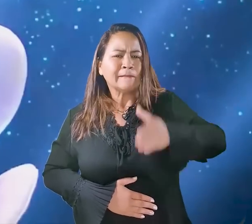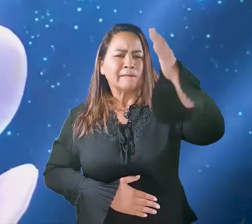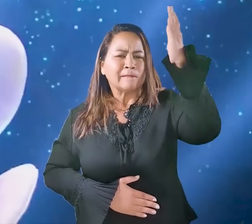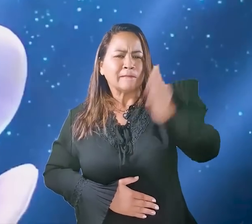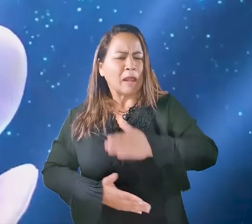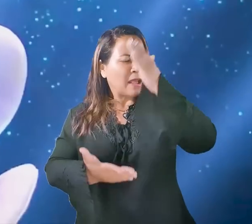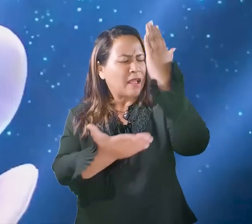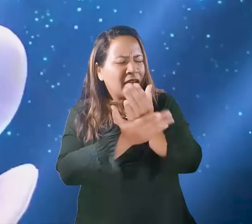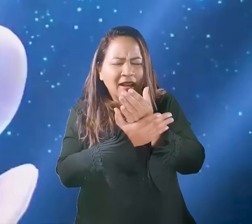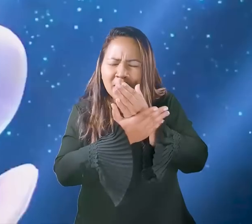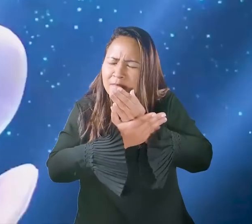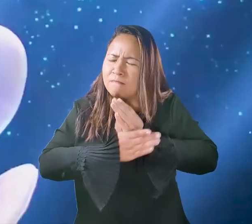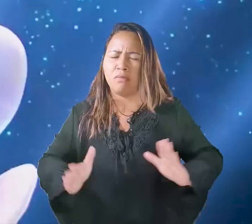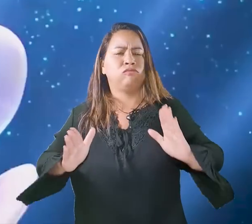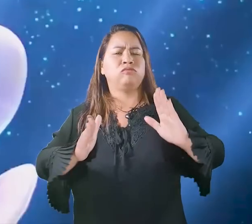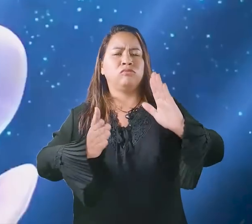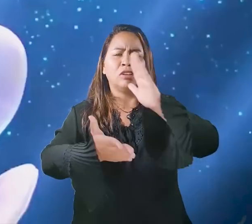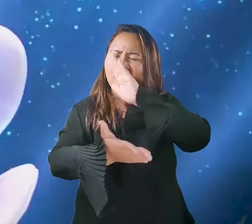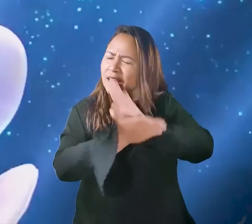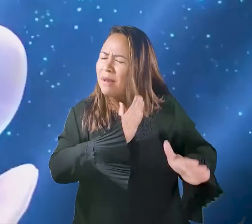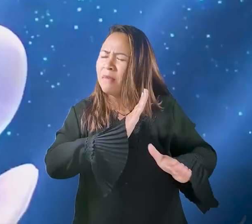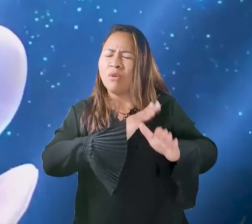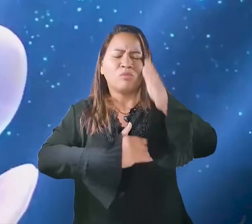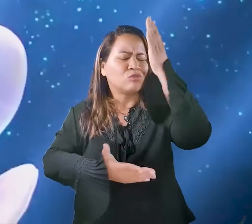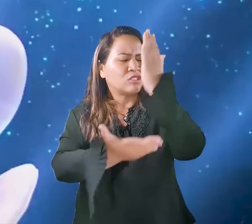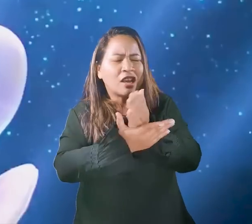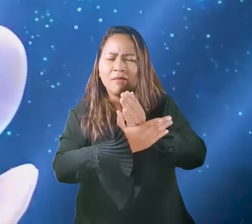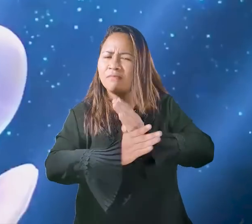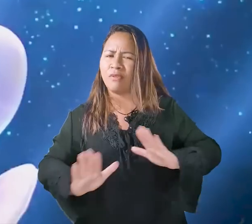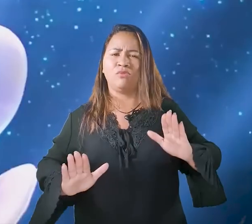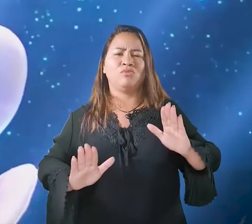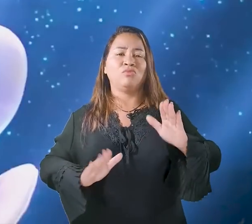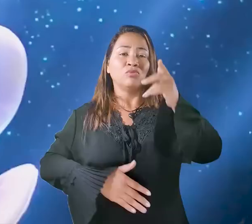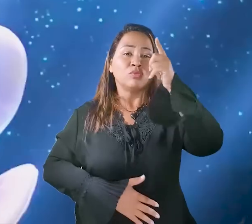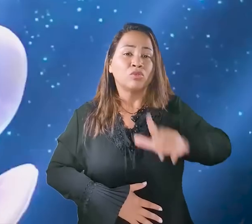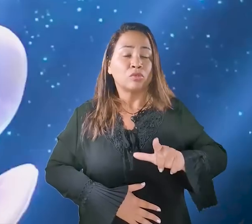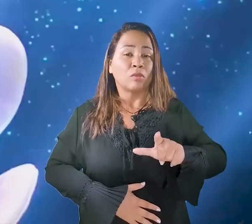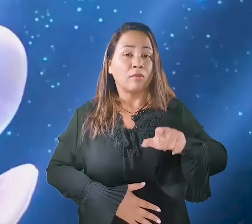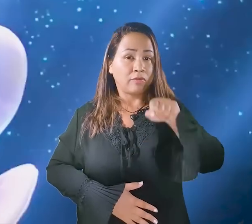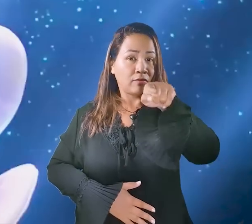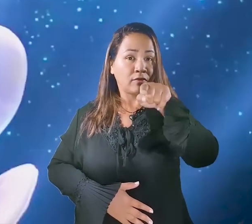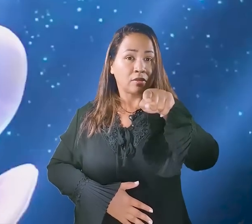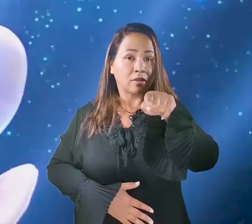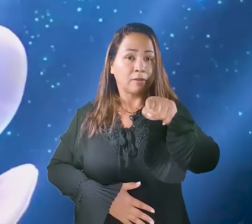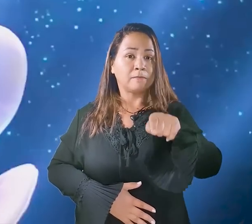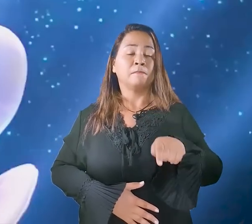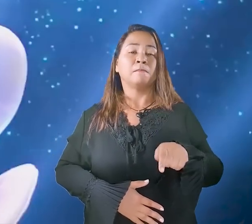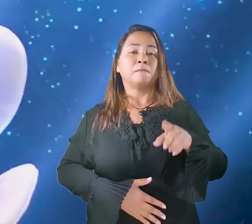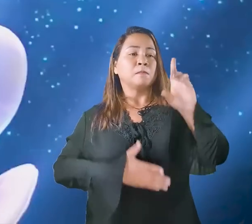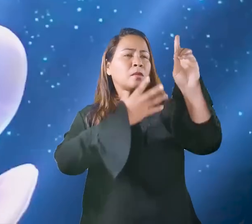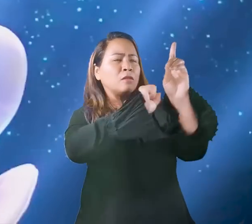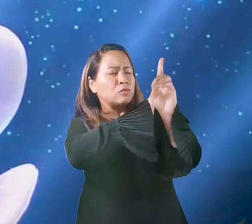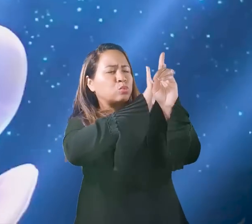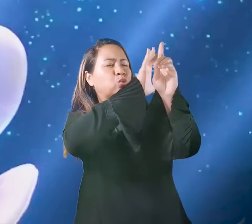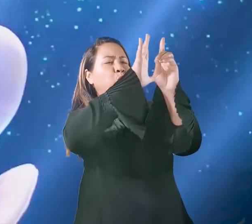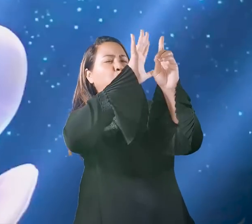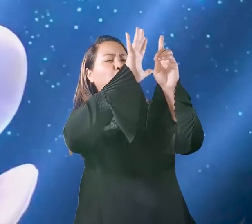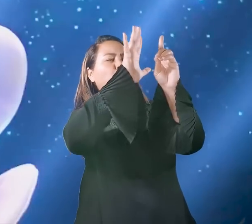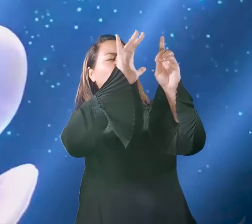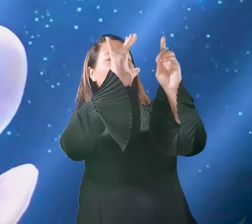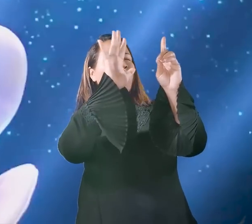acabou, acabou, acabou, de novo, é com você, consciência, presença divina de